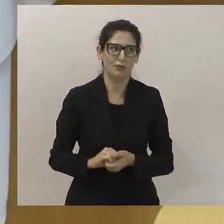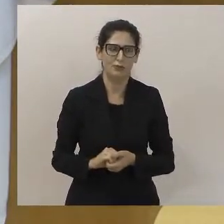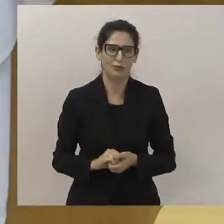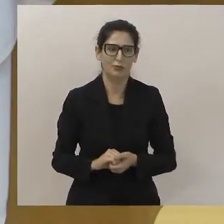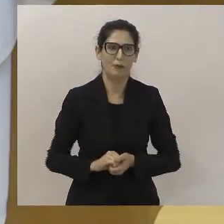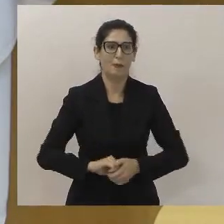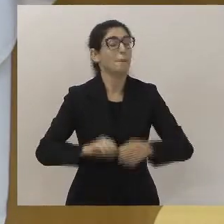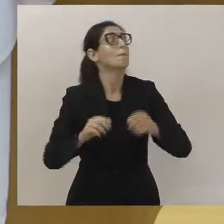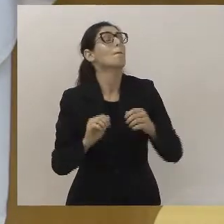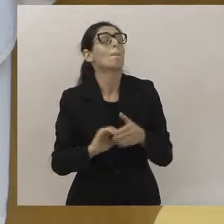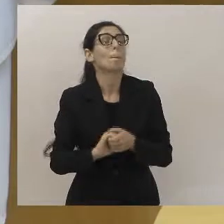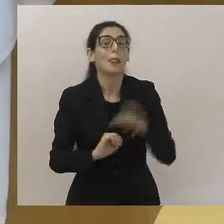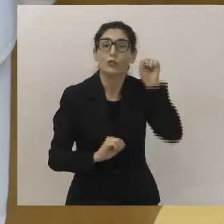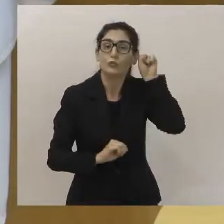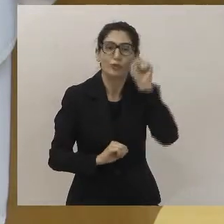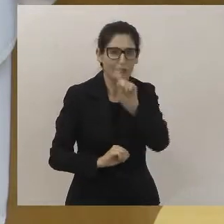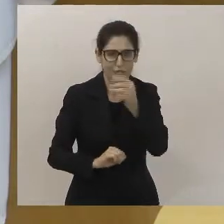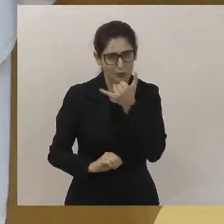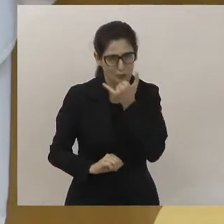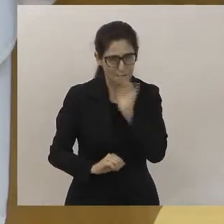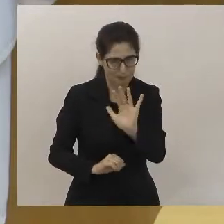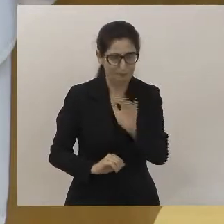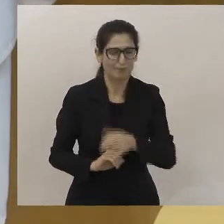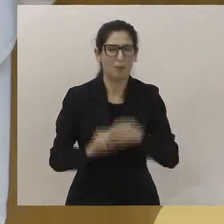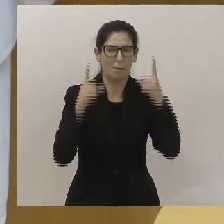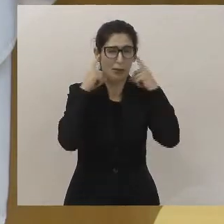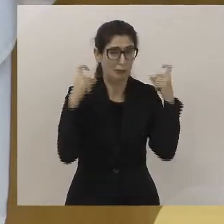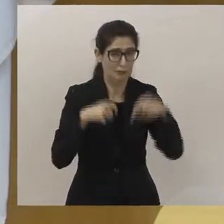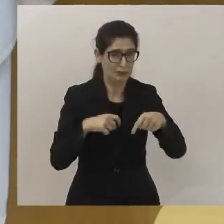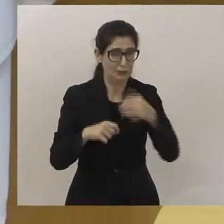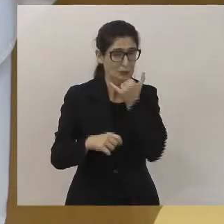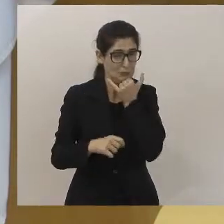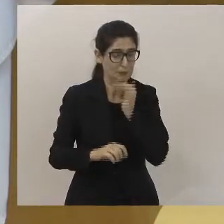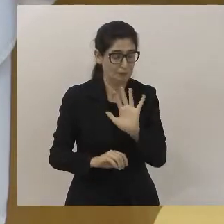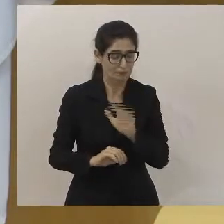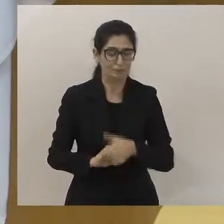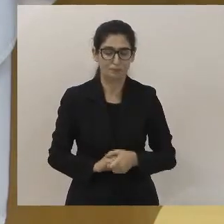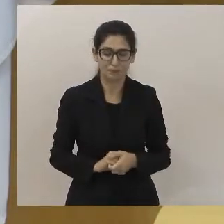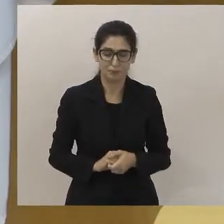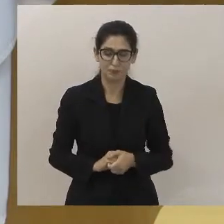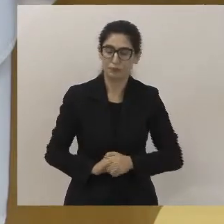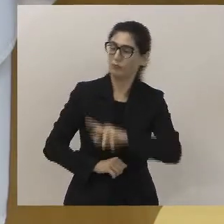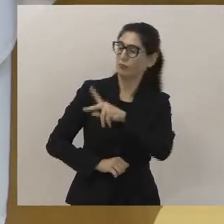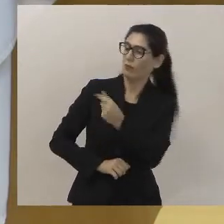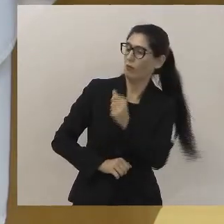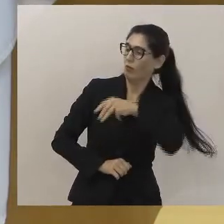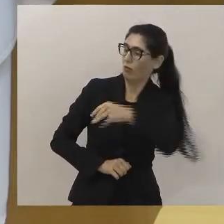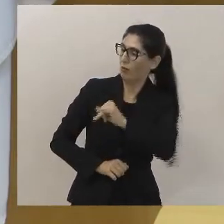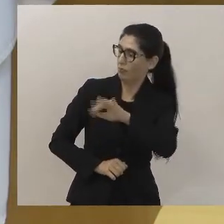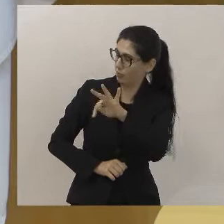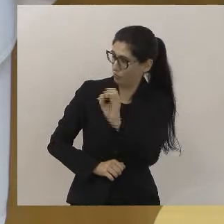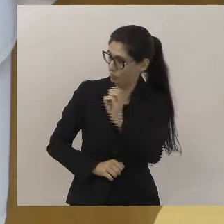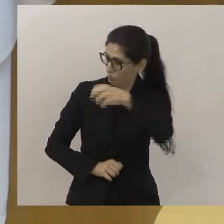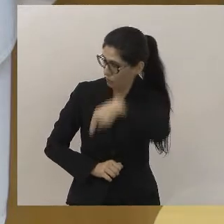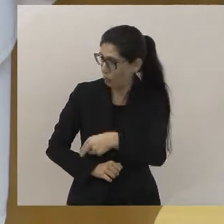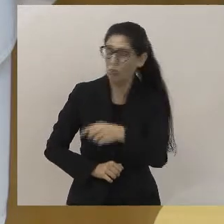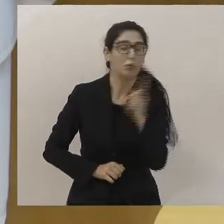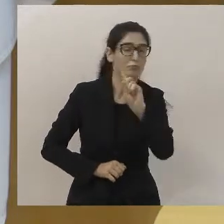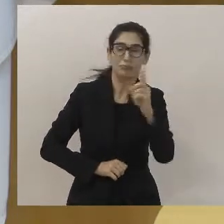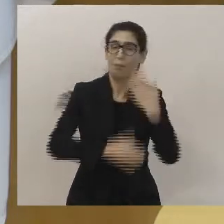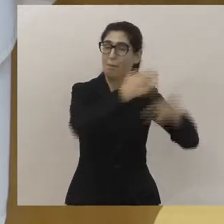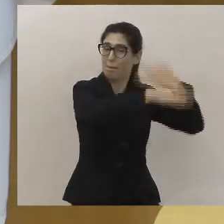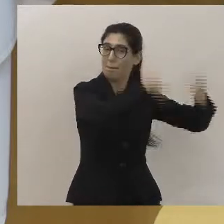que não se fazia iluminação ali porque o governo hamilton não conversava com o pessoal do governo do estado para fazer como no terceiro